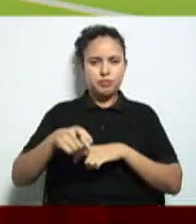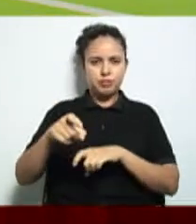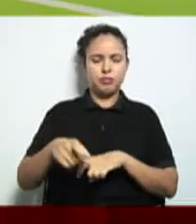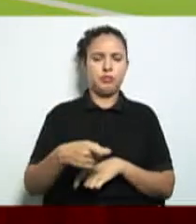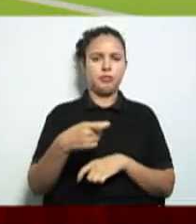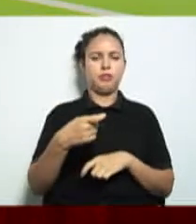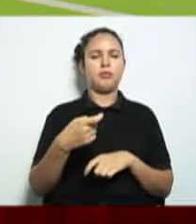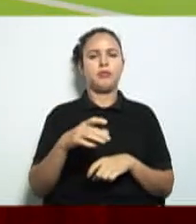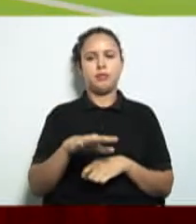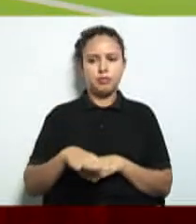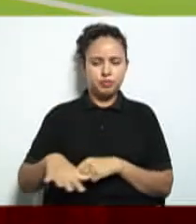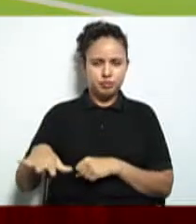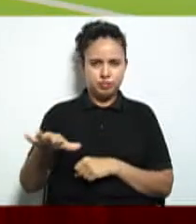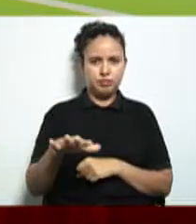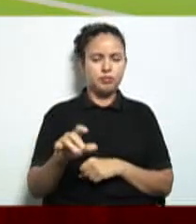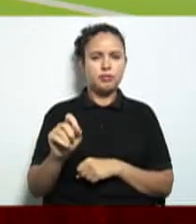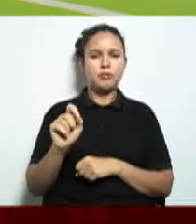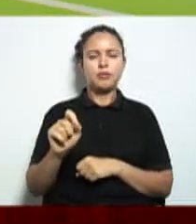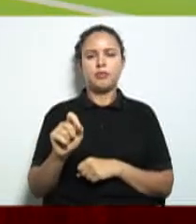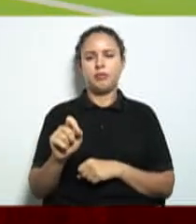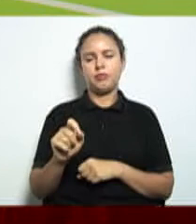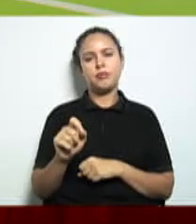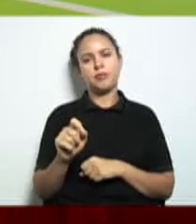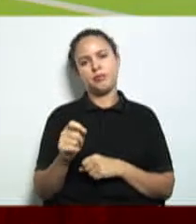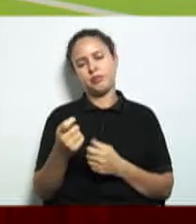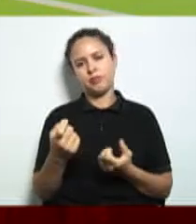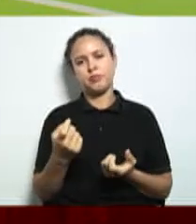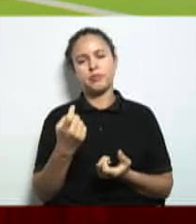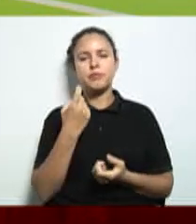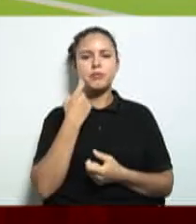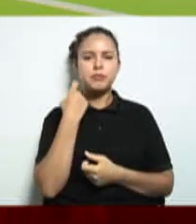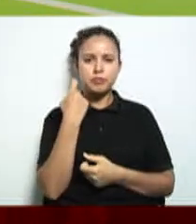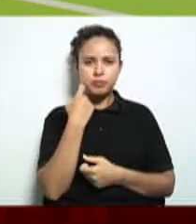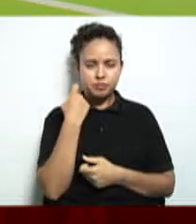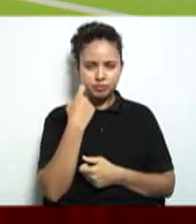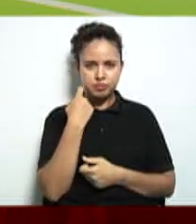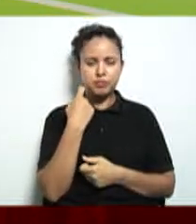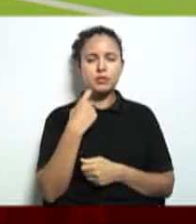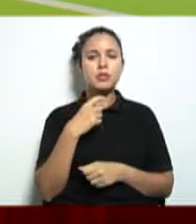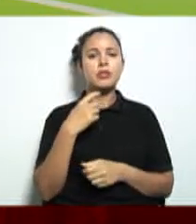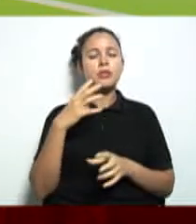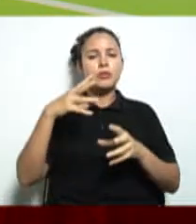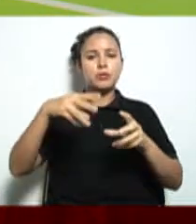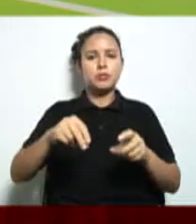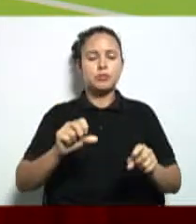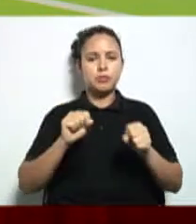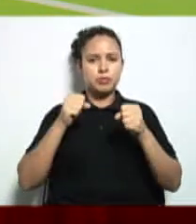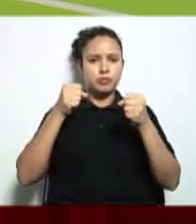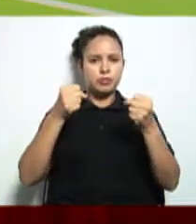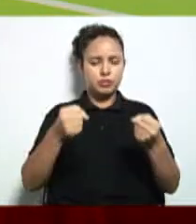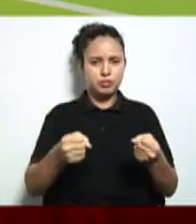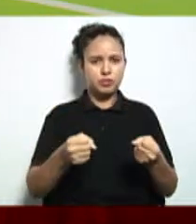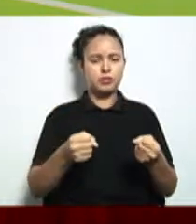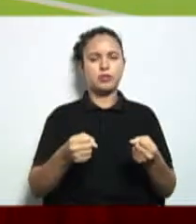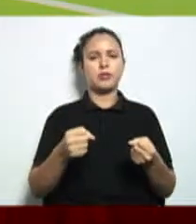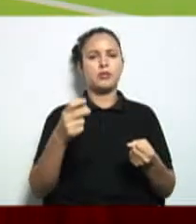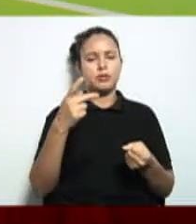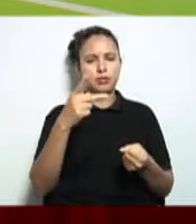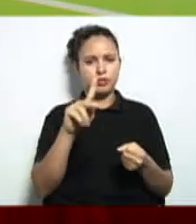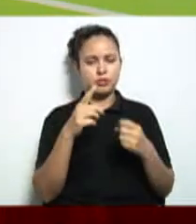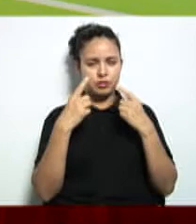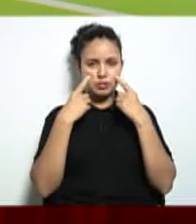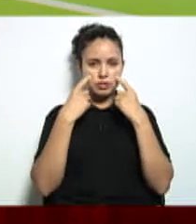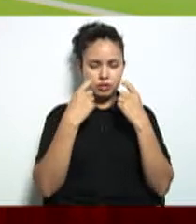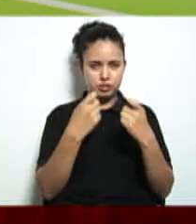área de agropecuária. Então, tudo isso vai fazer parte do seu esforço e, de repente, do seu interesse